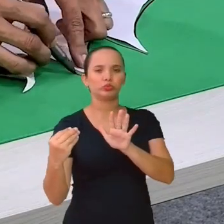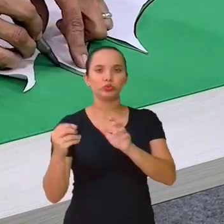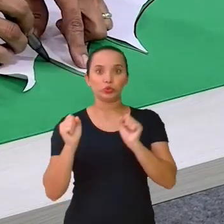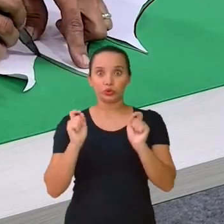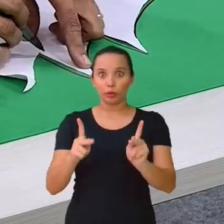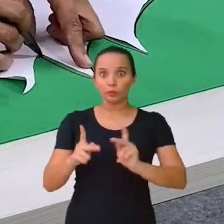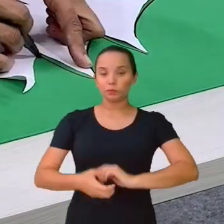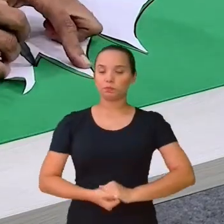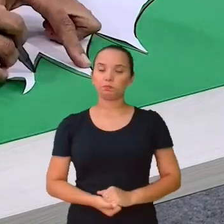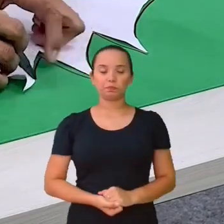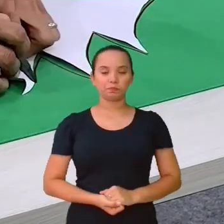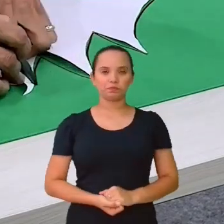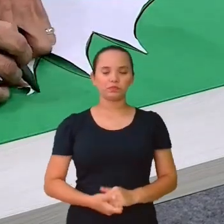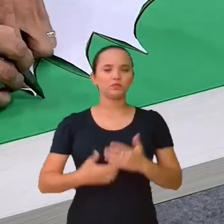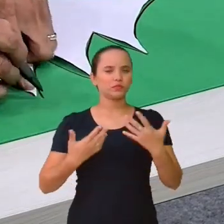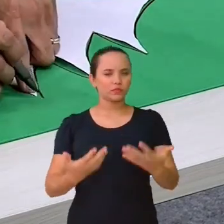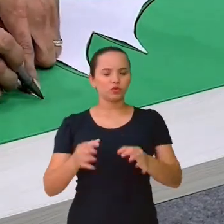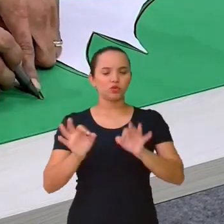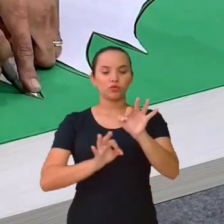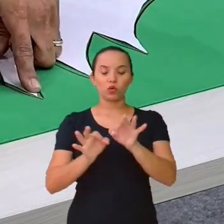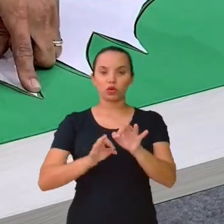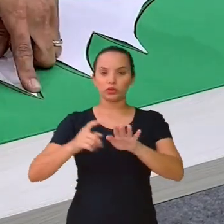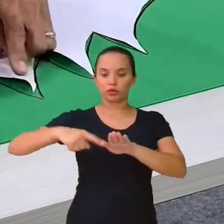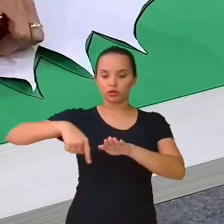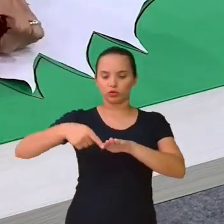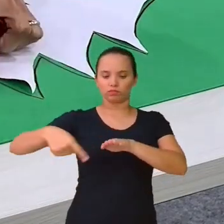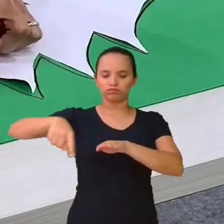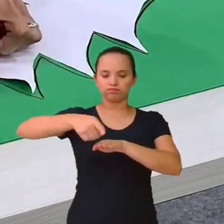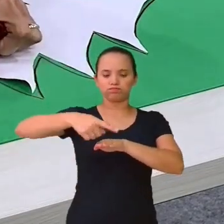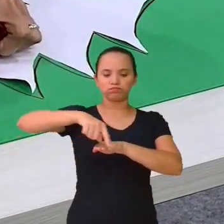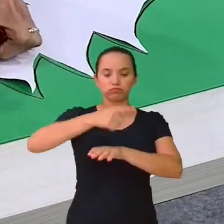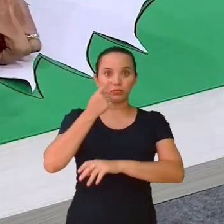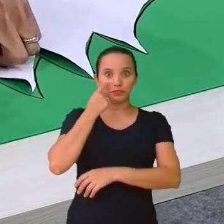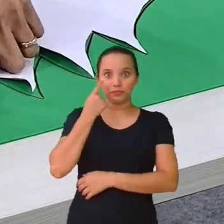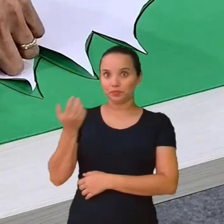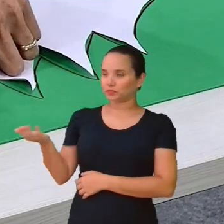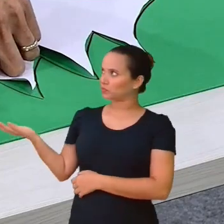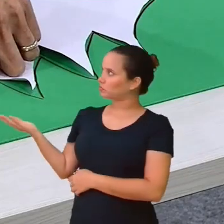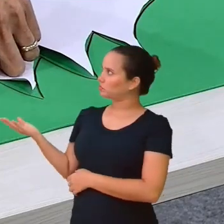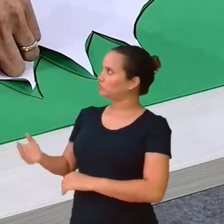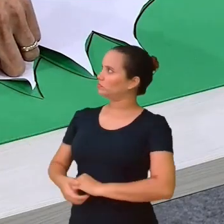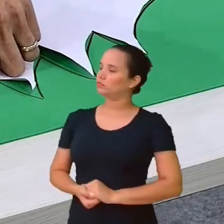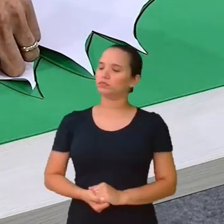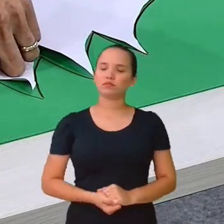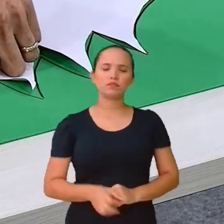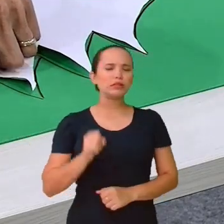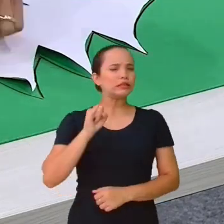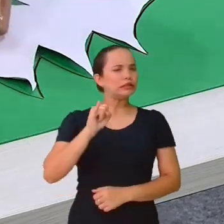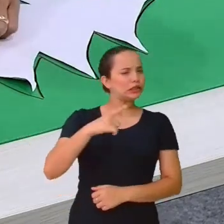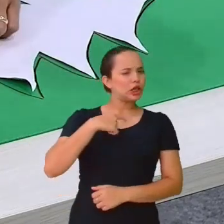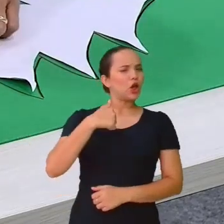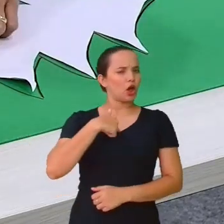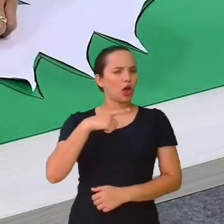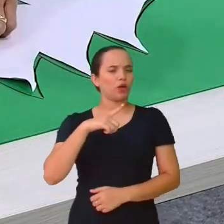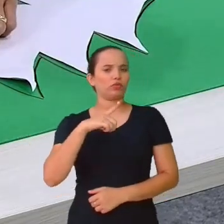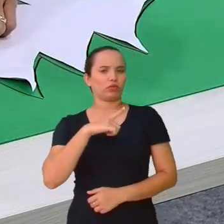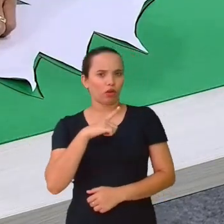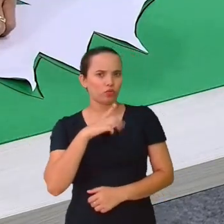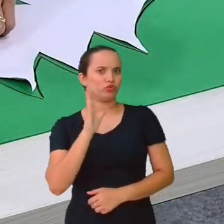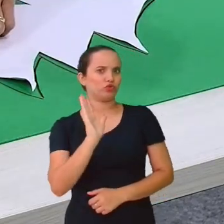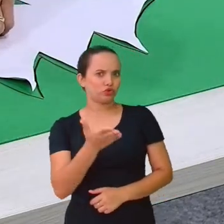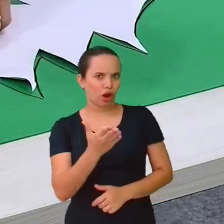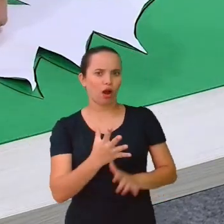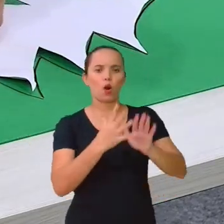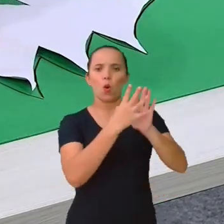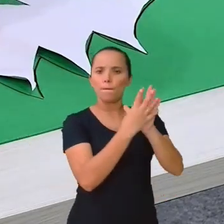bom? Então, a gente vai fazendo os riscos seguindo o molde. Quando a gente já tem o molde, então não tem risco de ficar feio, porque a